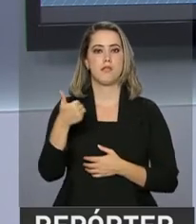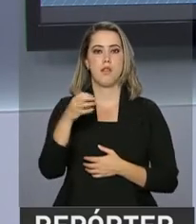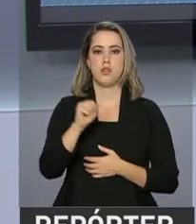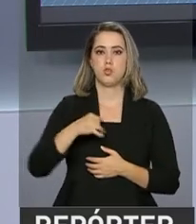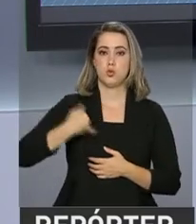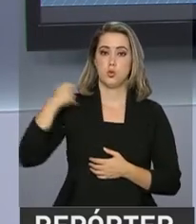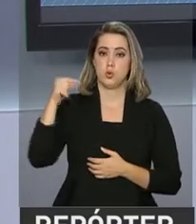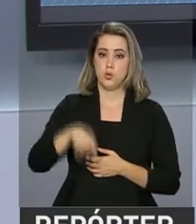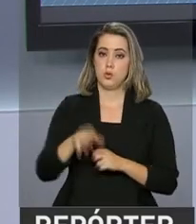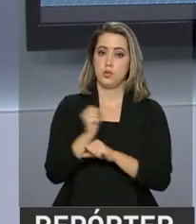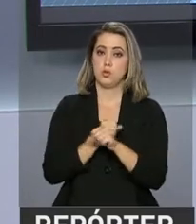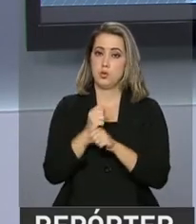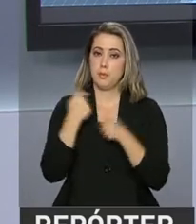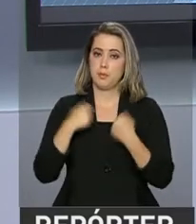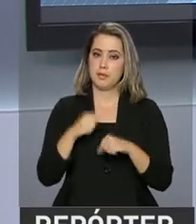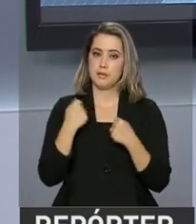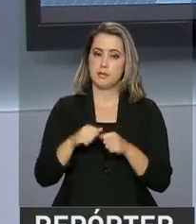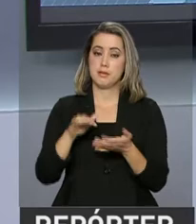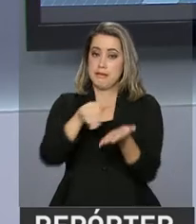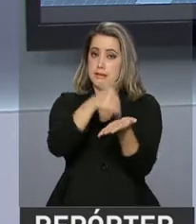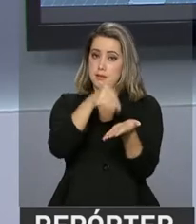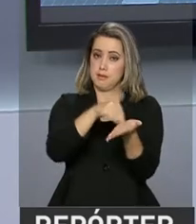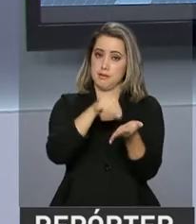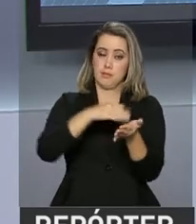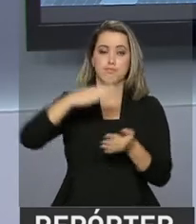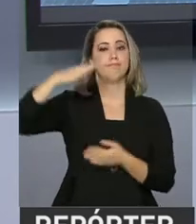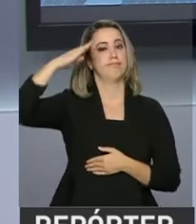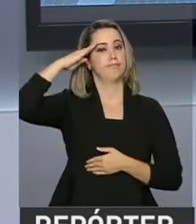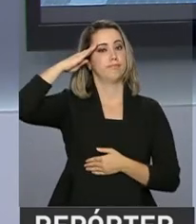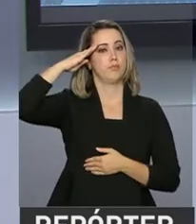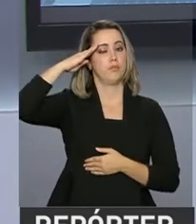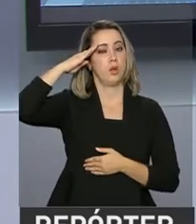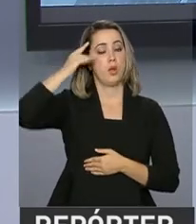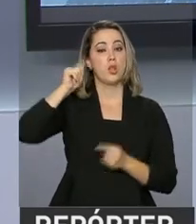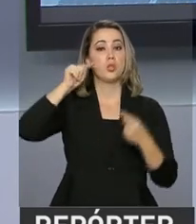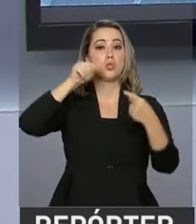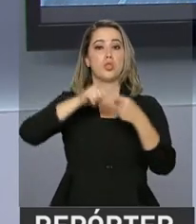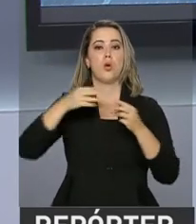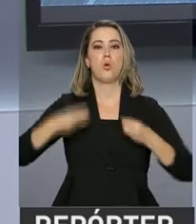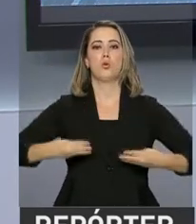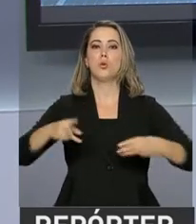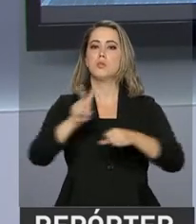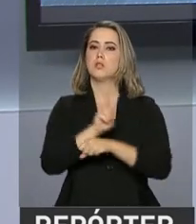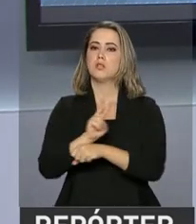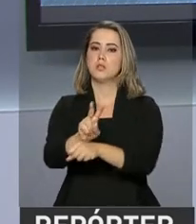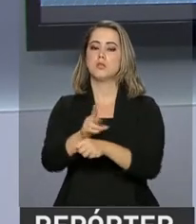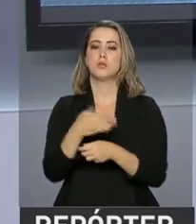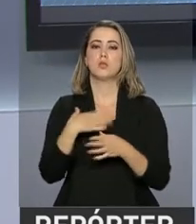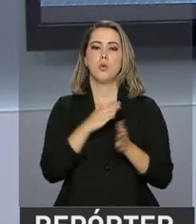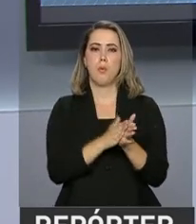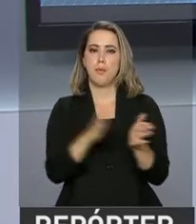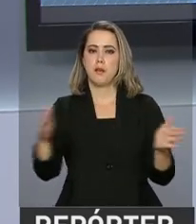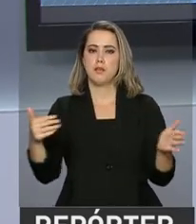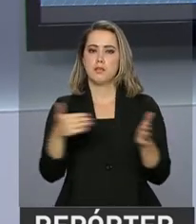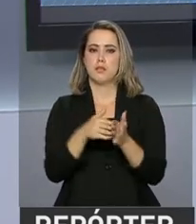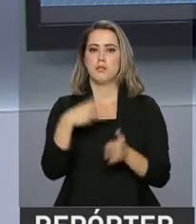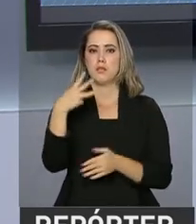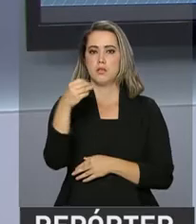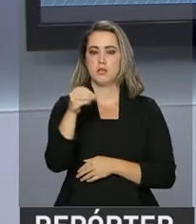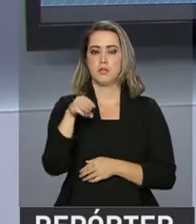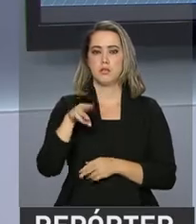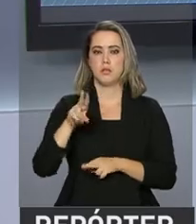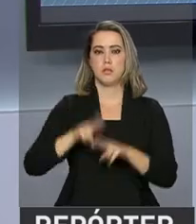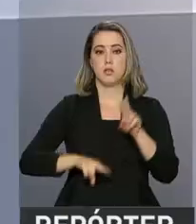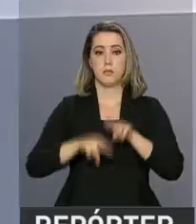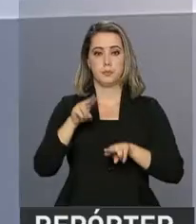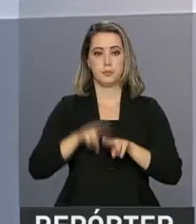este ano devem se alistar no serviço militar obrigatório de acordo com o ministério da defesa o prazo vai até o dia 30 de